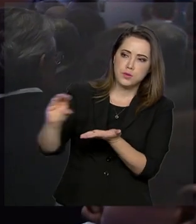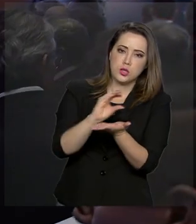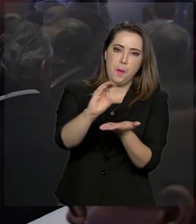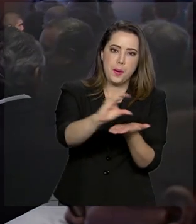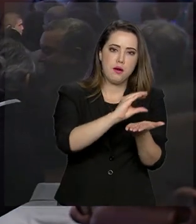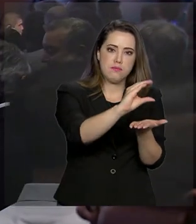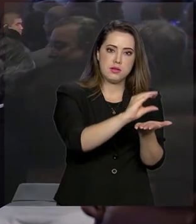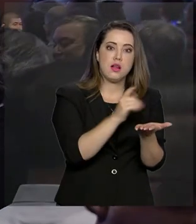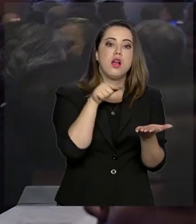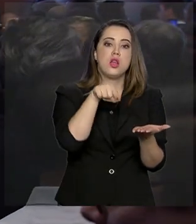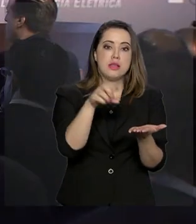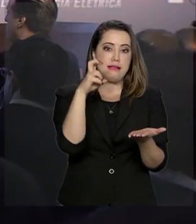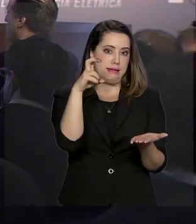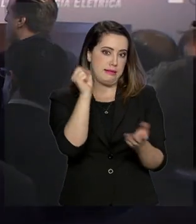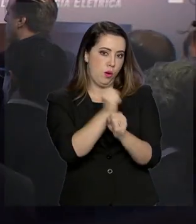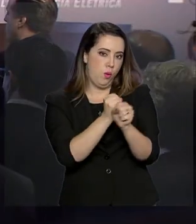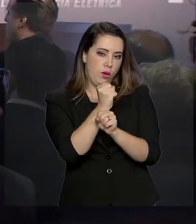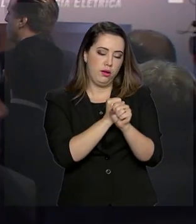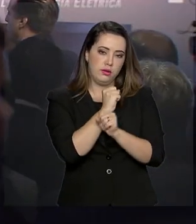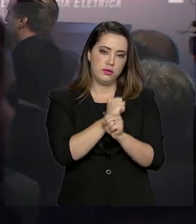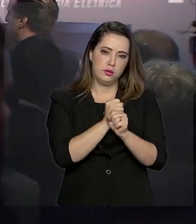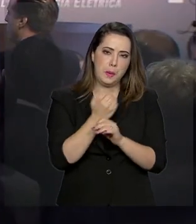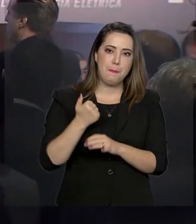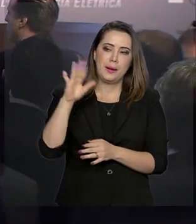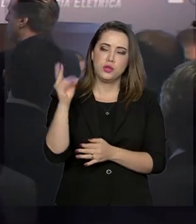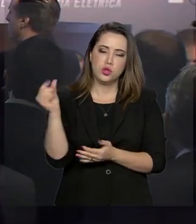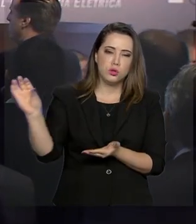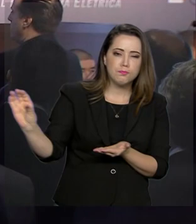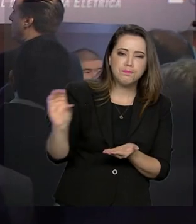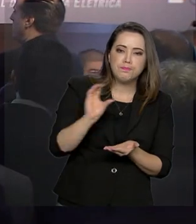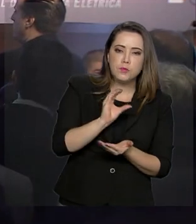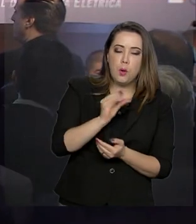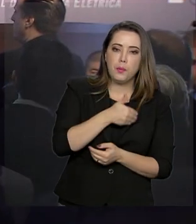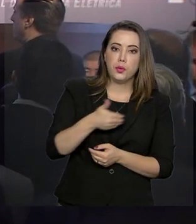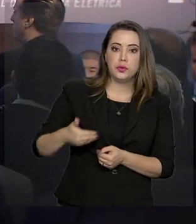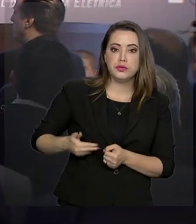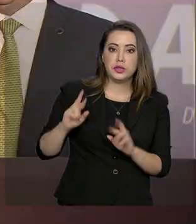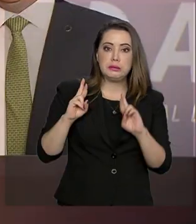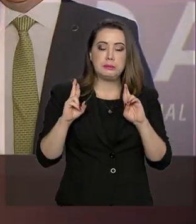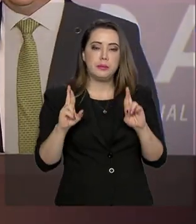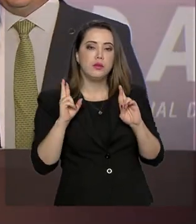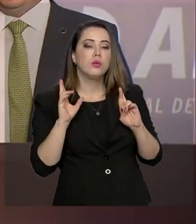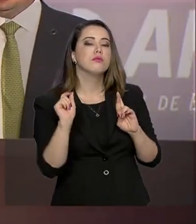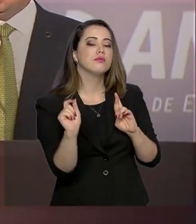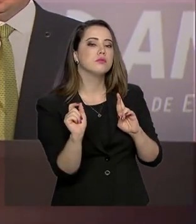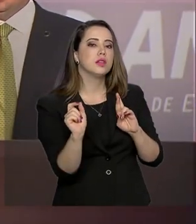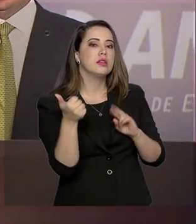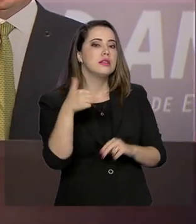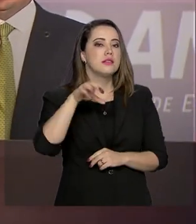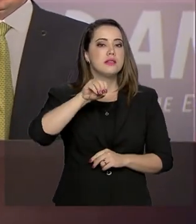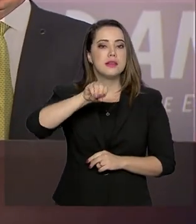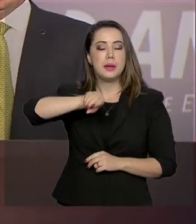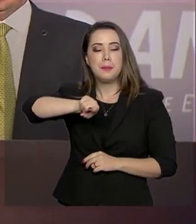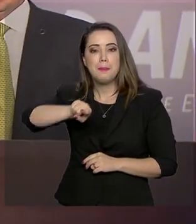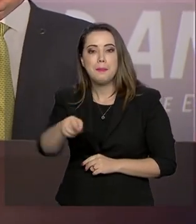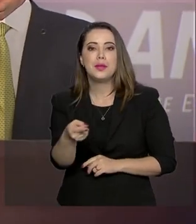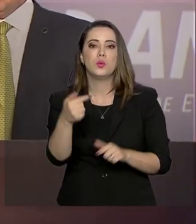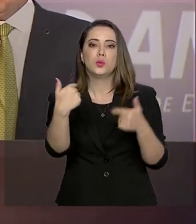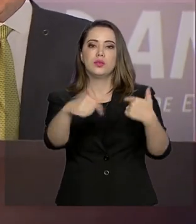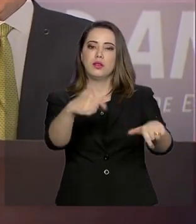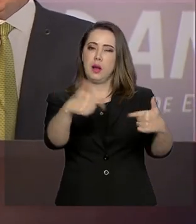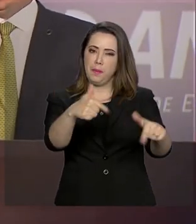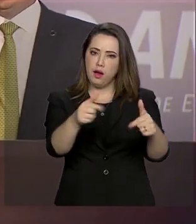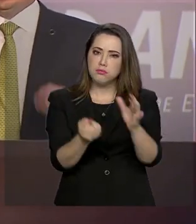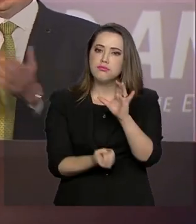para os próximos cinco anos. E com mais investimento, a expectativa do governo é de que 100 mil empregos sejam